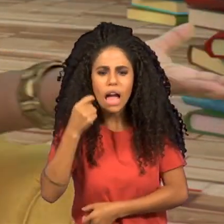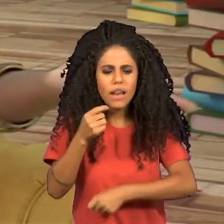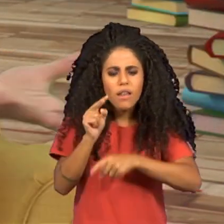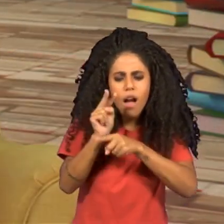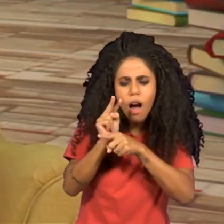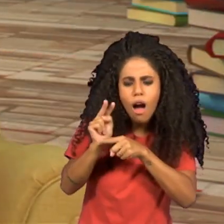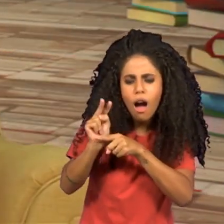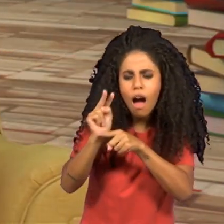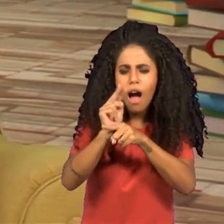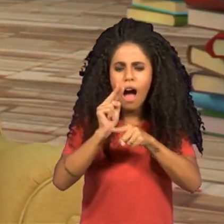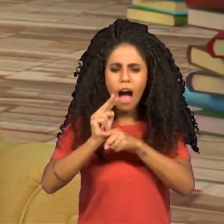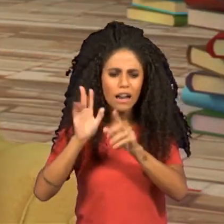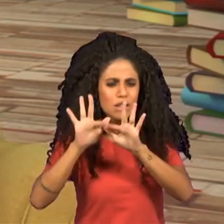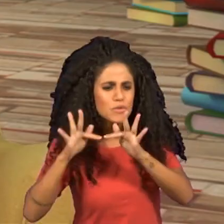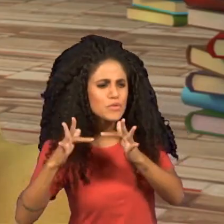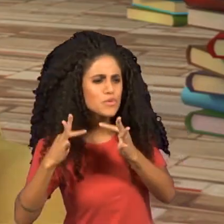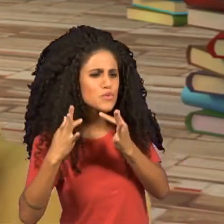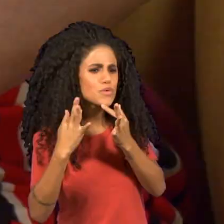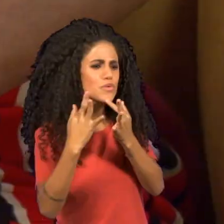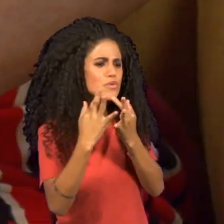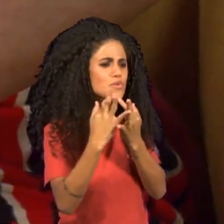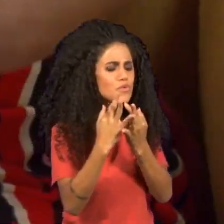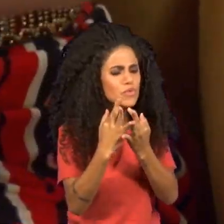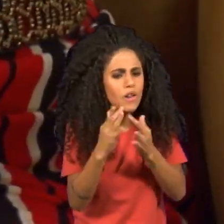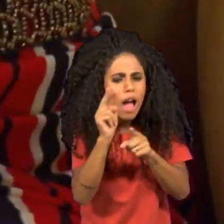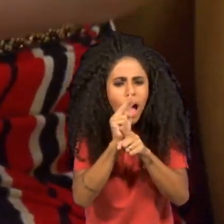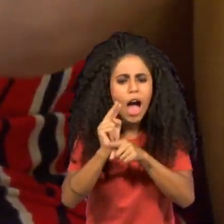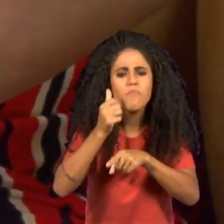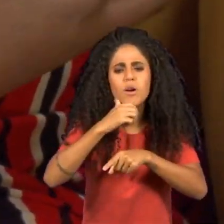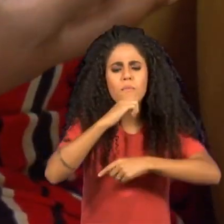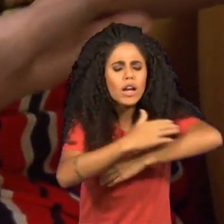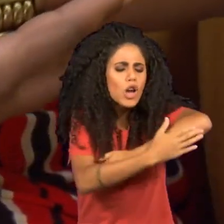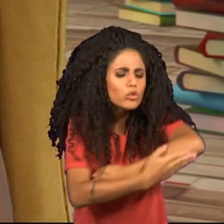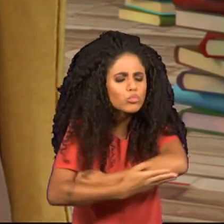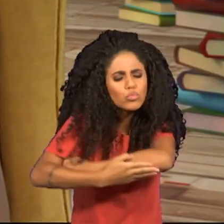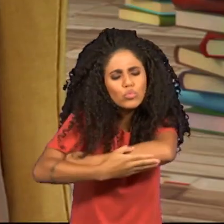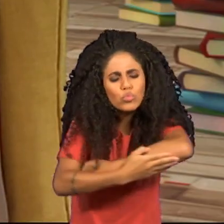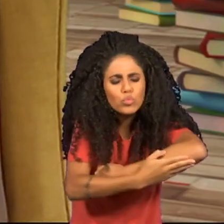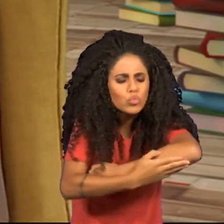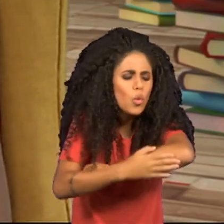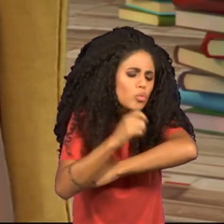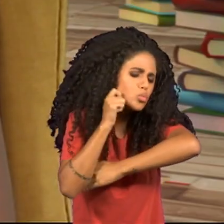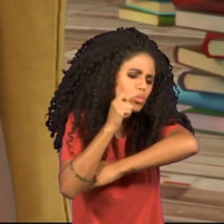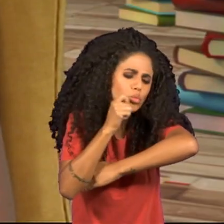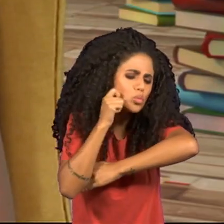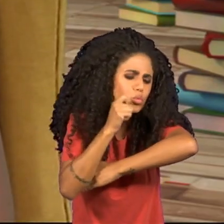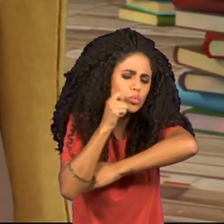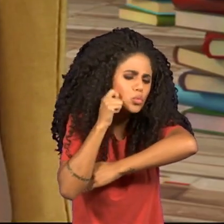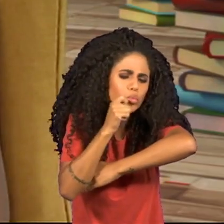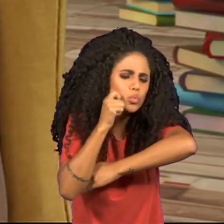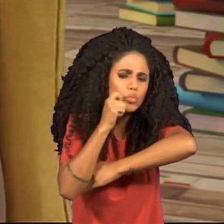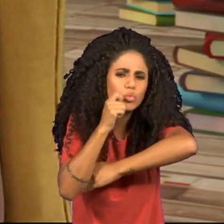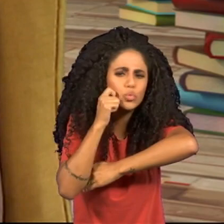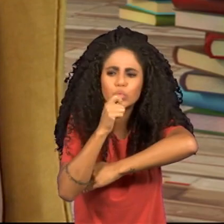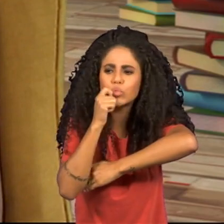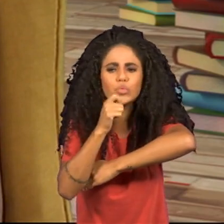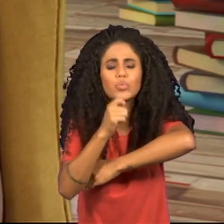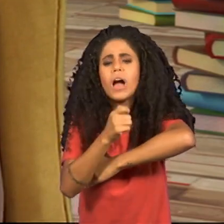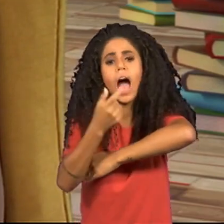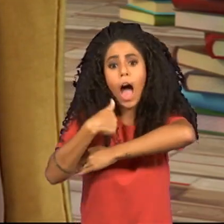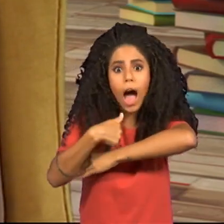e sempre rodeado pela sua mamãe Mas finalmente chegou o dia de fazer o seu primeiro